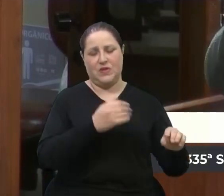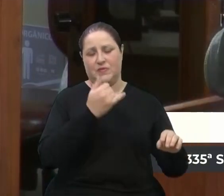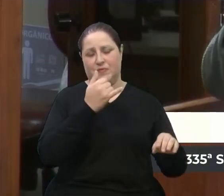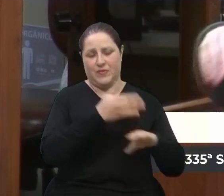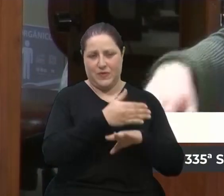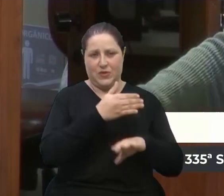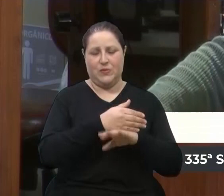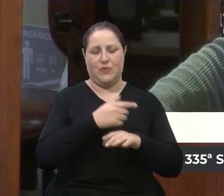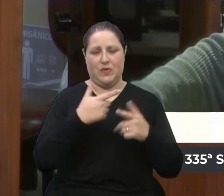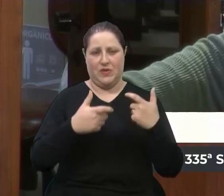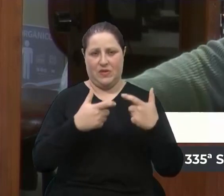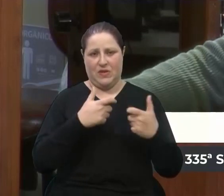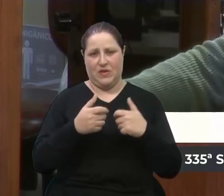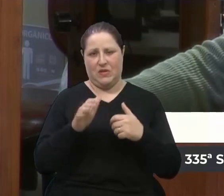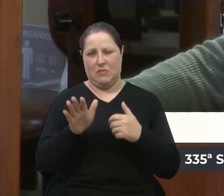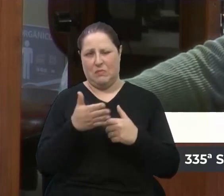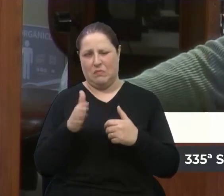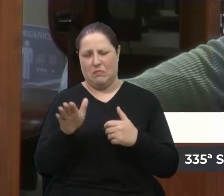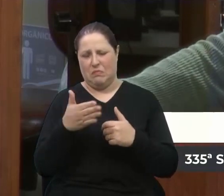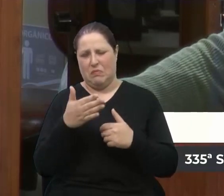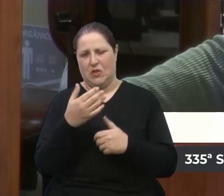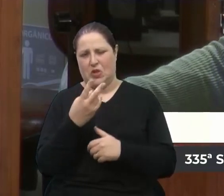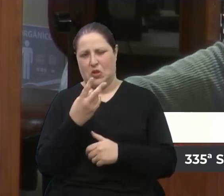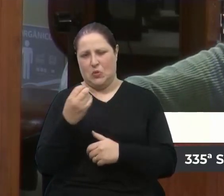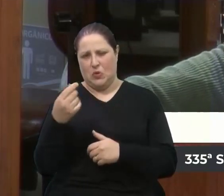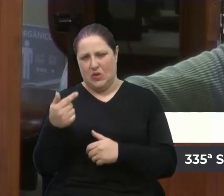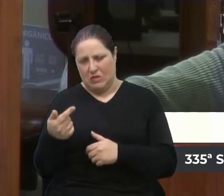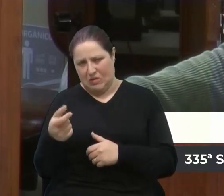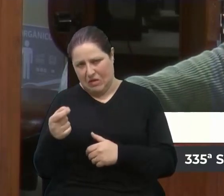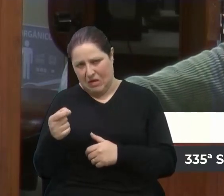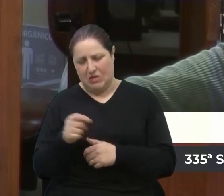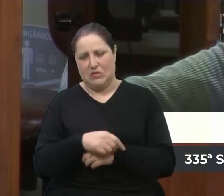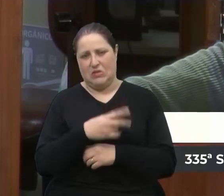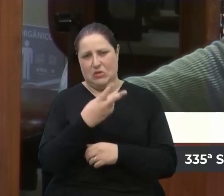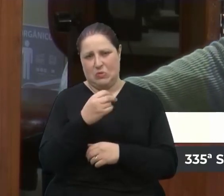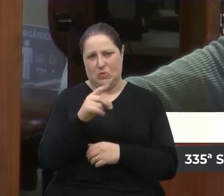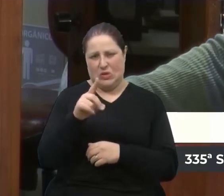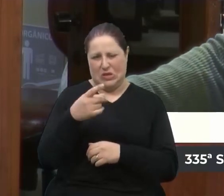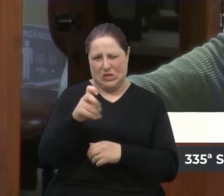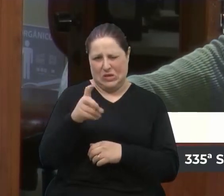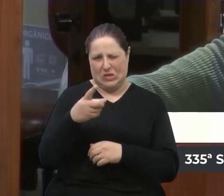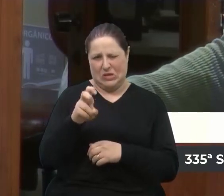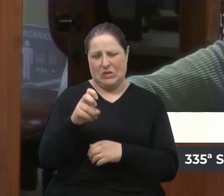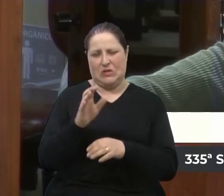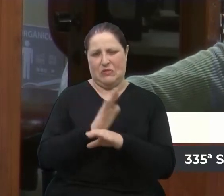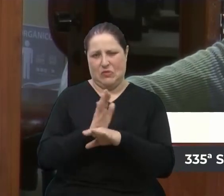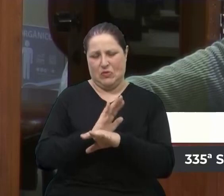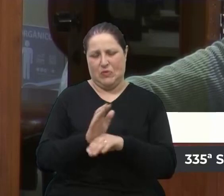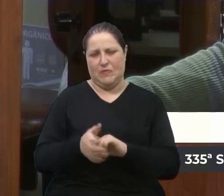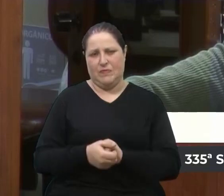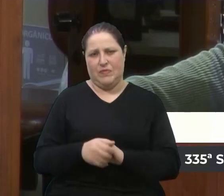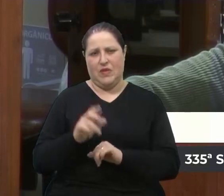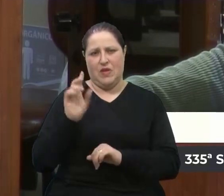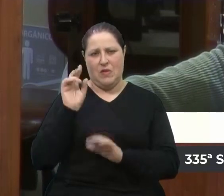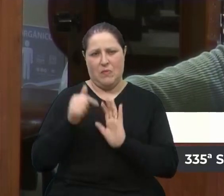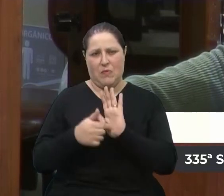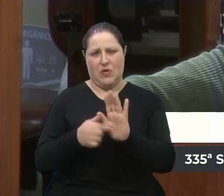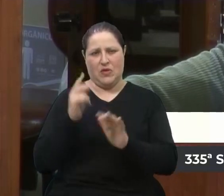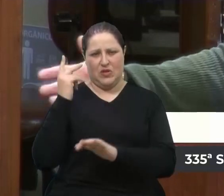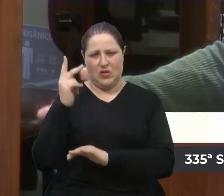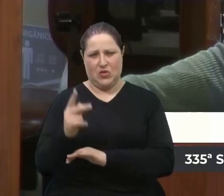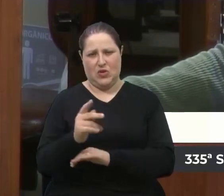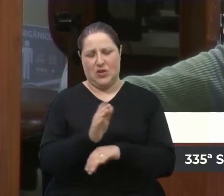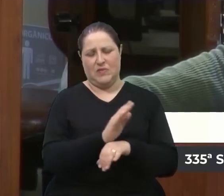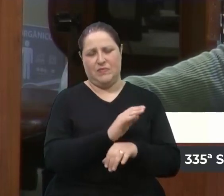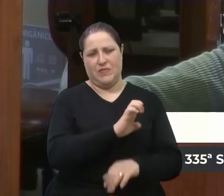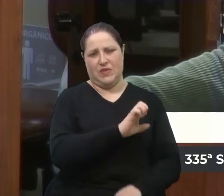2010, 2015, por aí, mas que retrata um pouco da história. A Estrada 47 é o nome do filme. Às 10